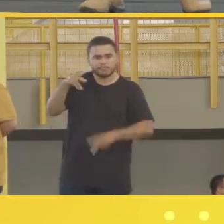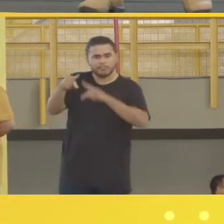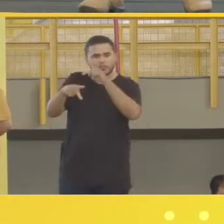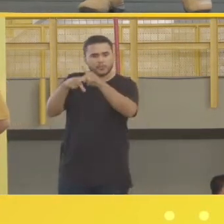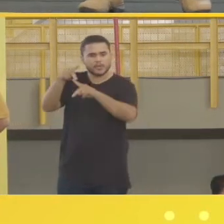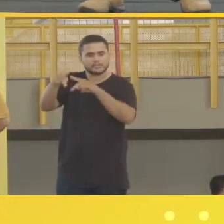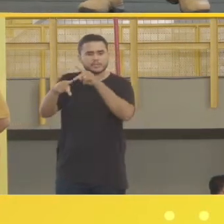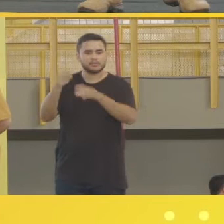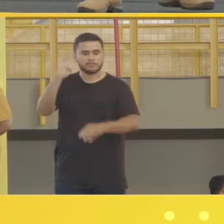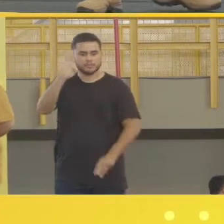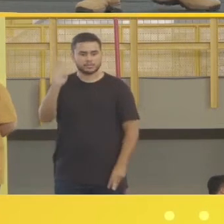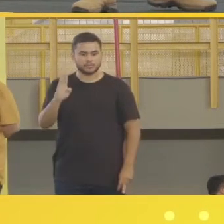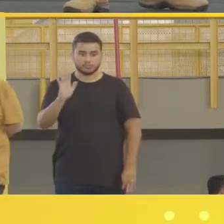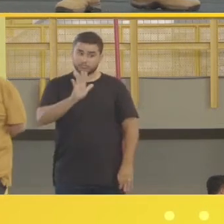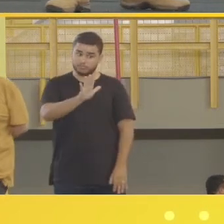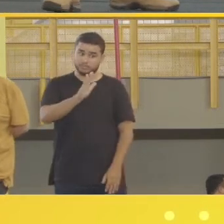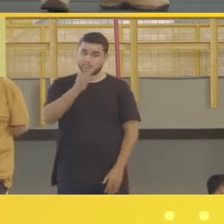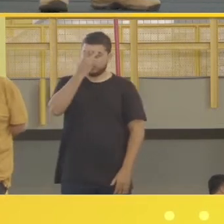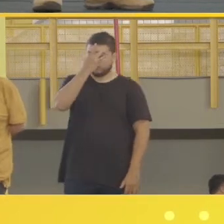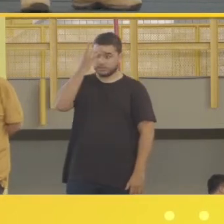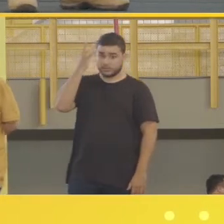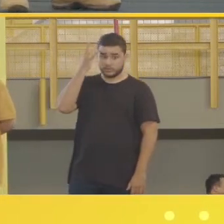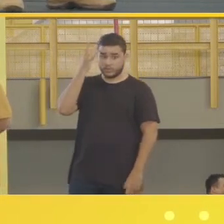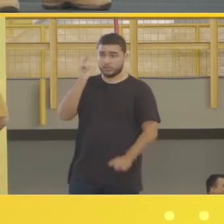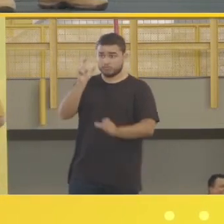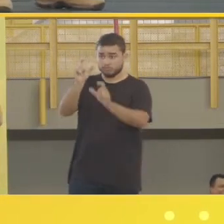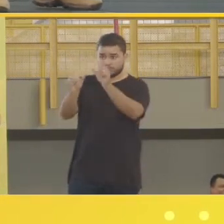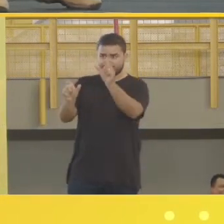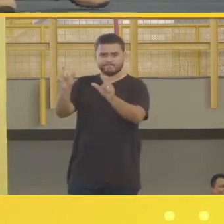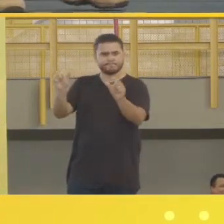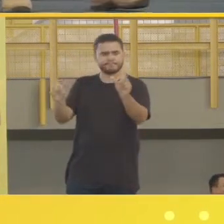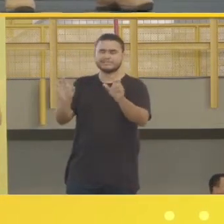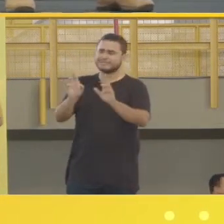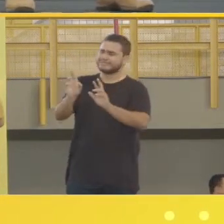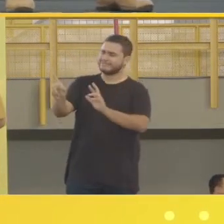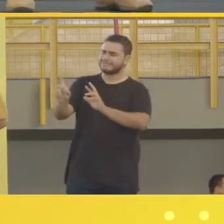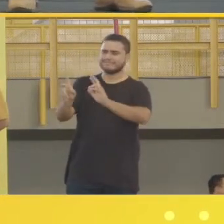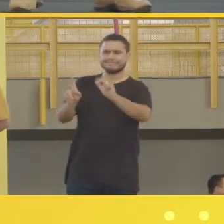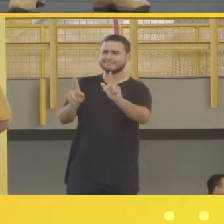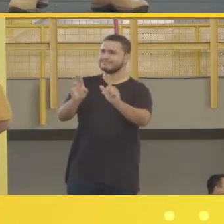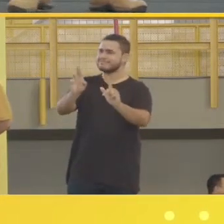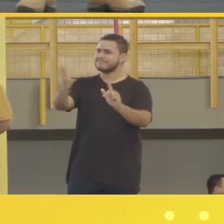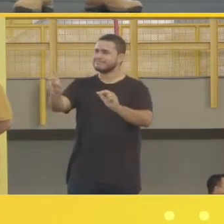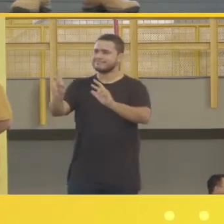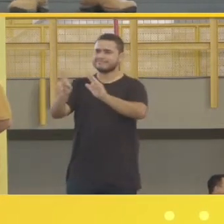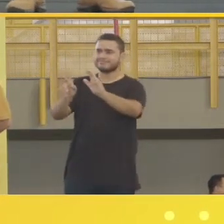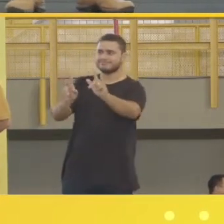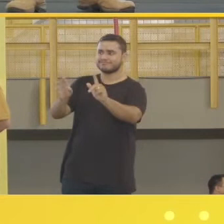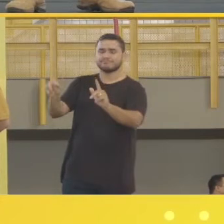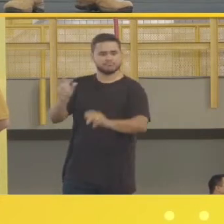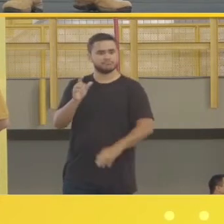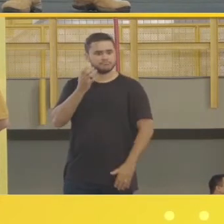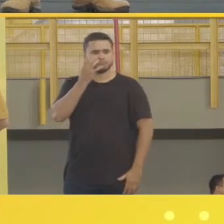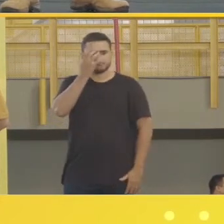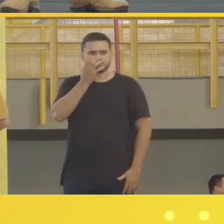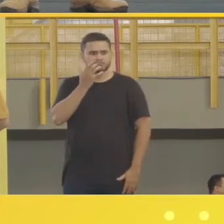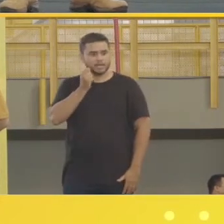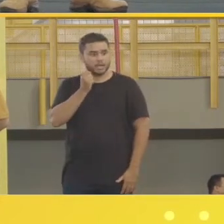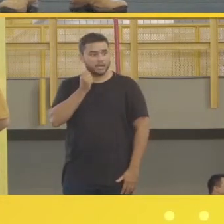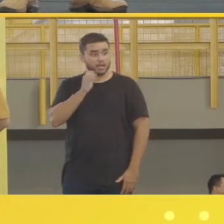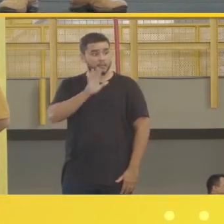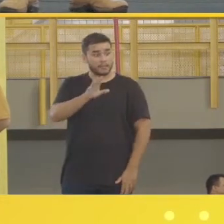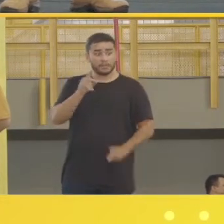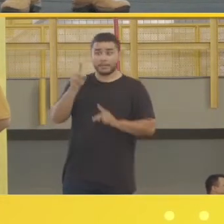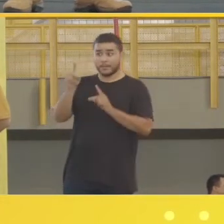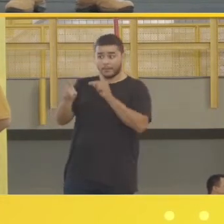muito distintos uns dos outros. Eles de fato são muito diferentes entre si. No entanto, por